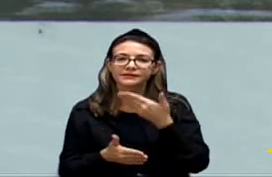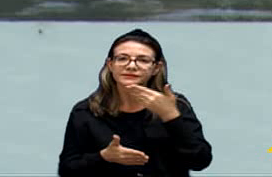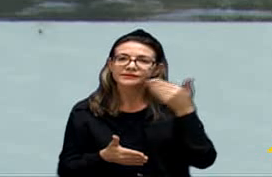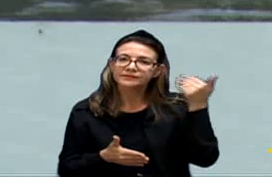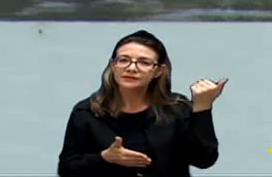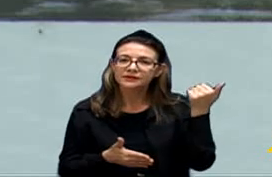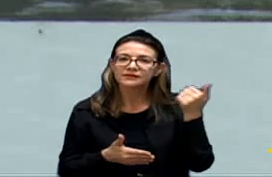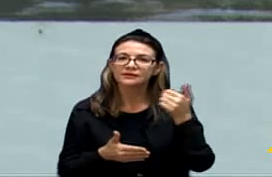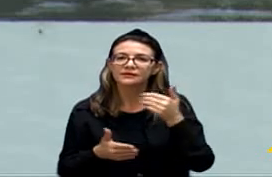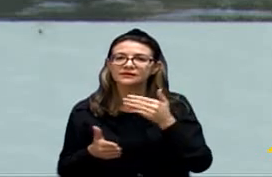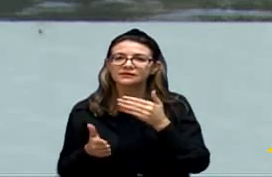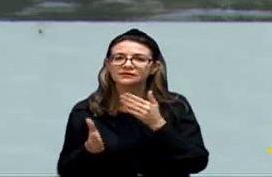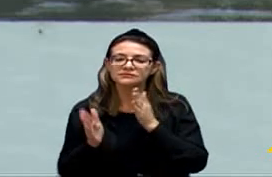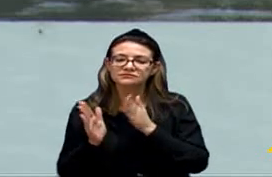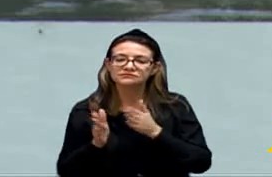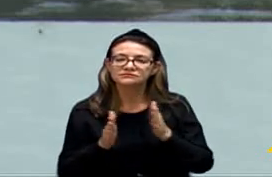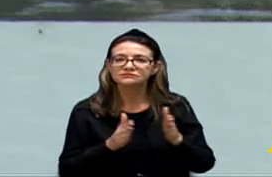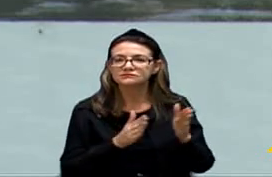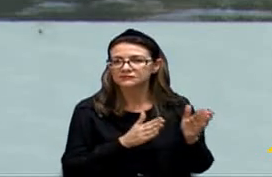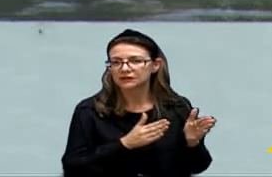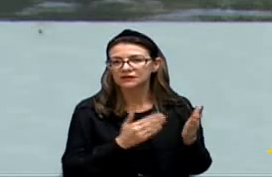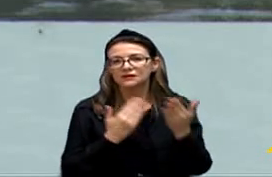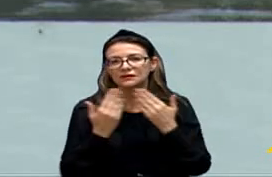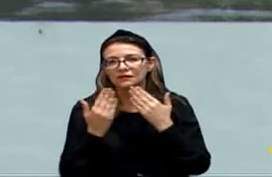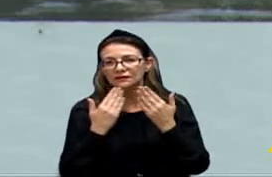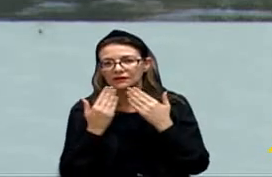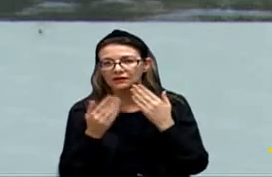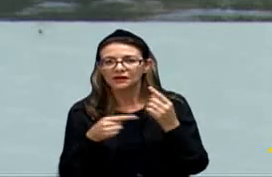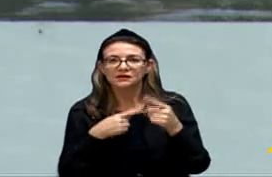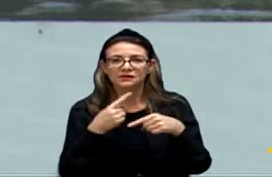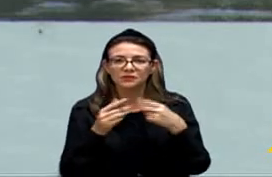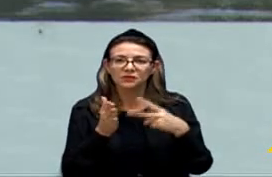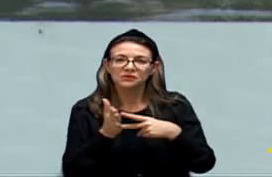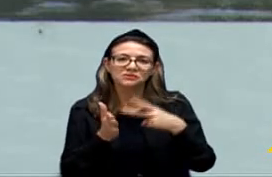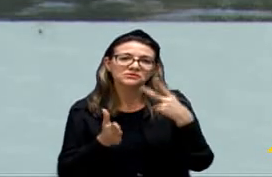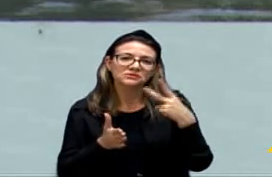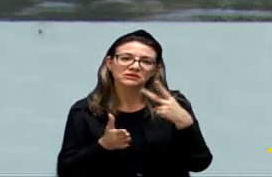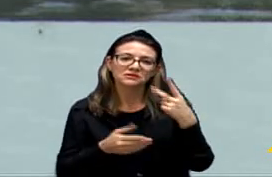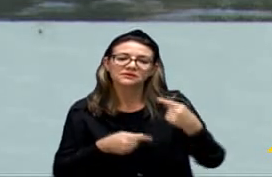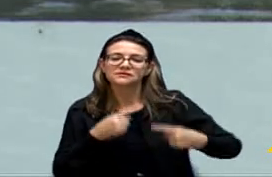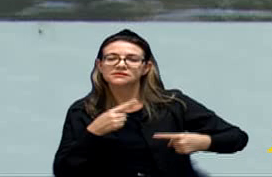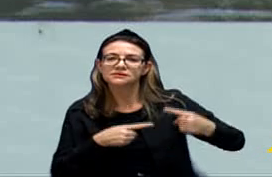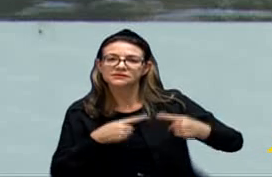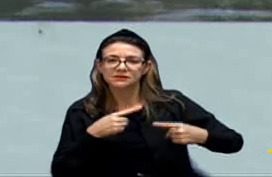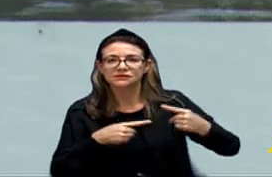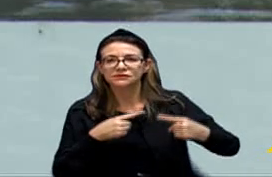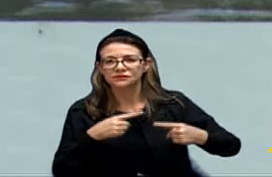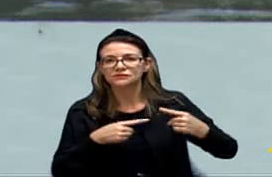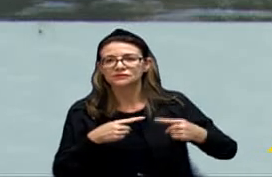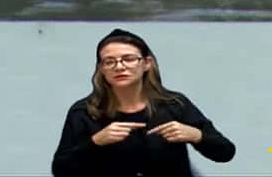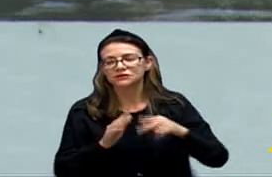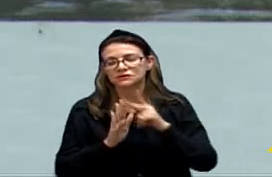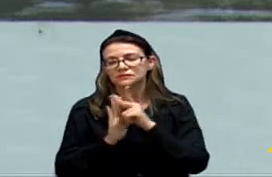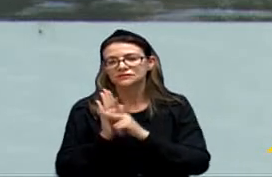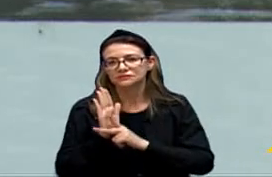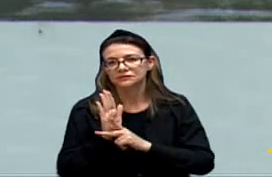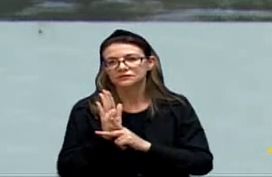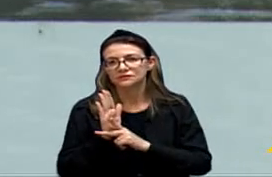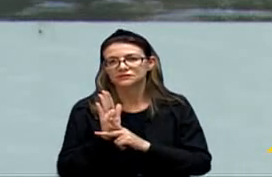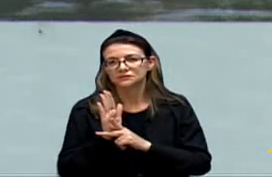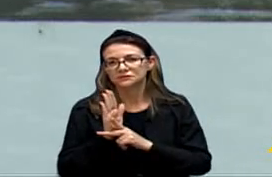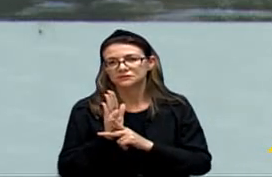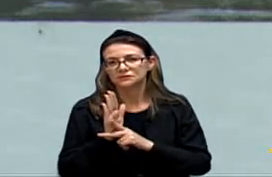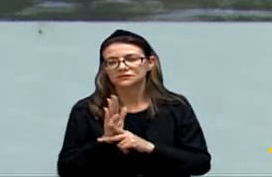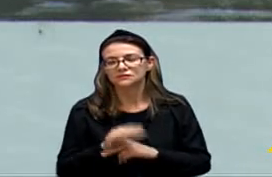e né numa segunda num segundo momento discutirmos o projeto em seu conteúdo e